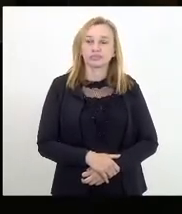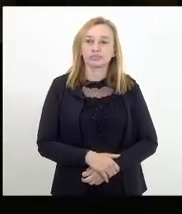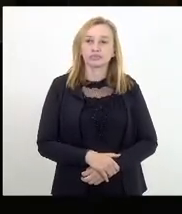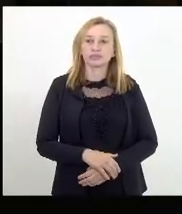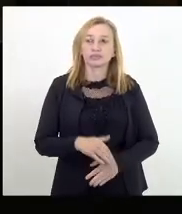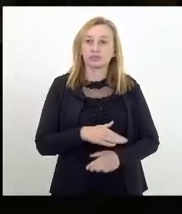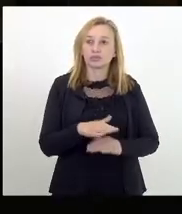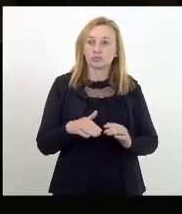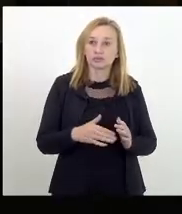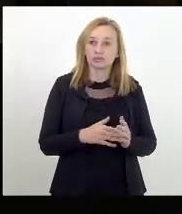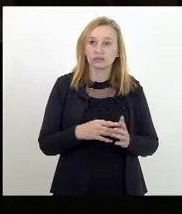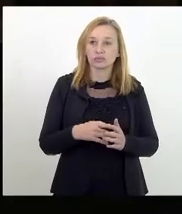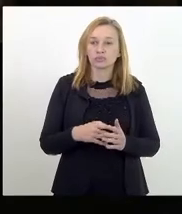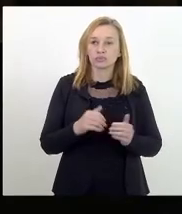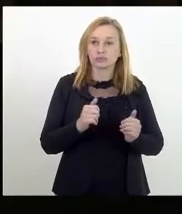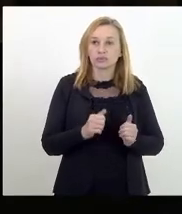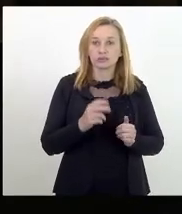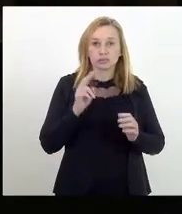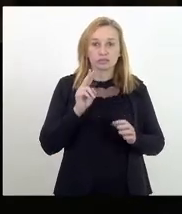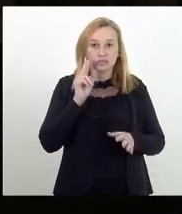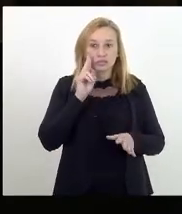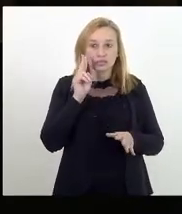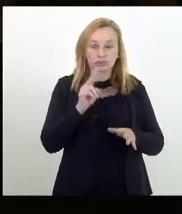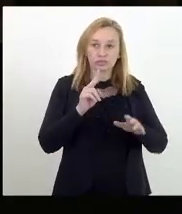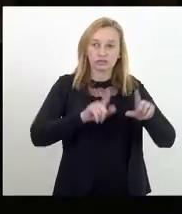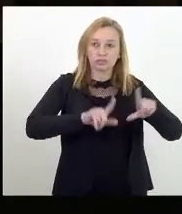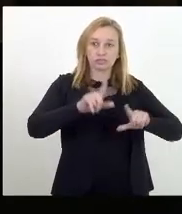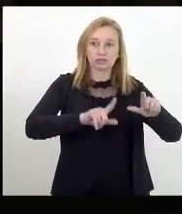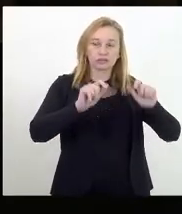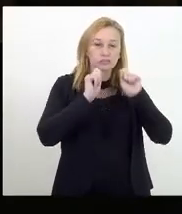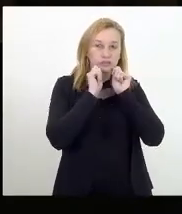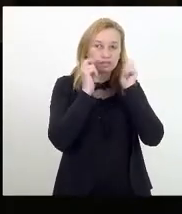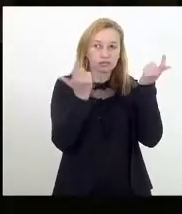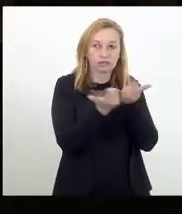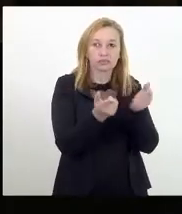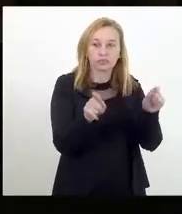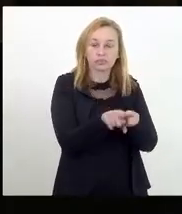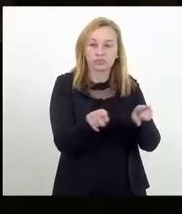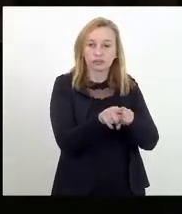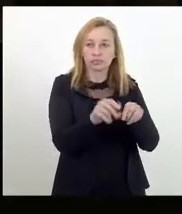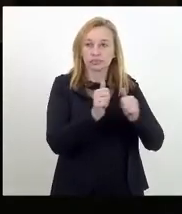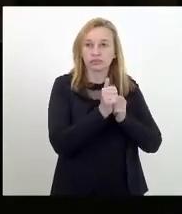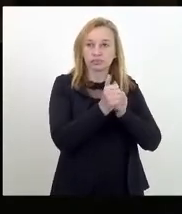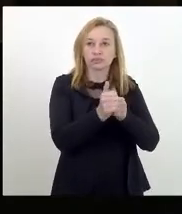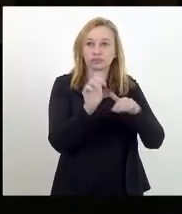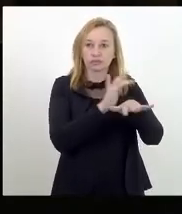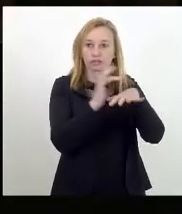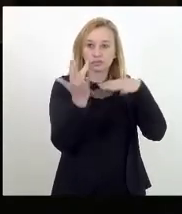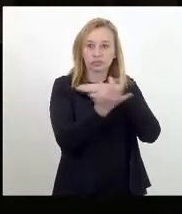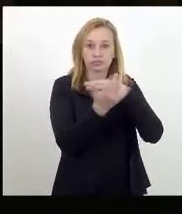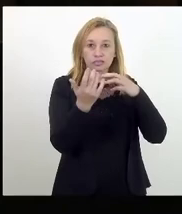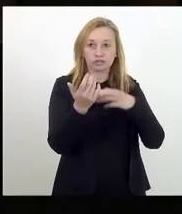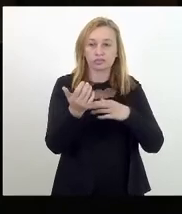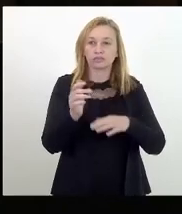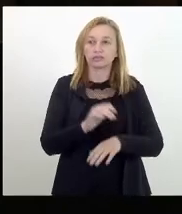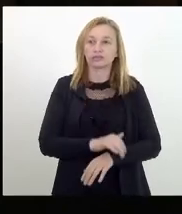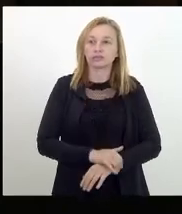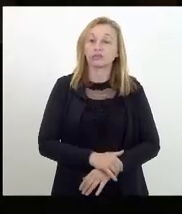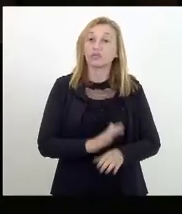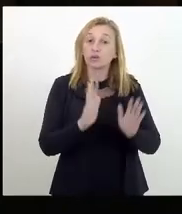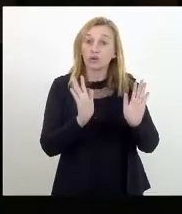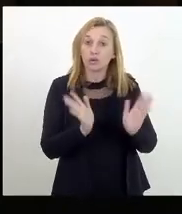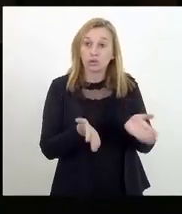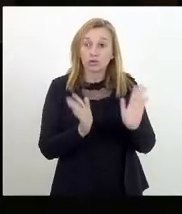assistem pela TV alerj e aqueles que nos acompanham pelas redes sociais e hoje